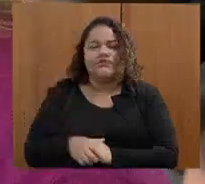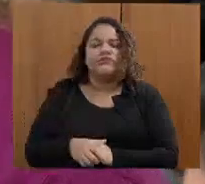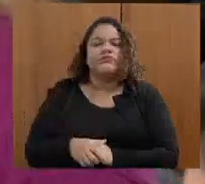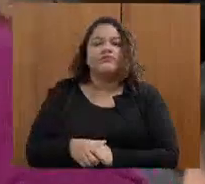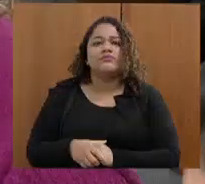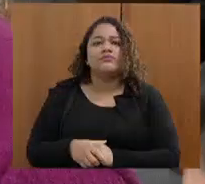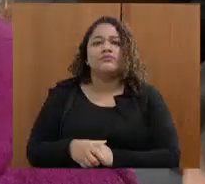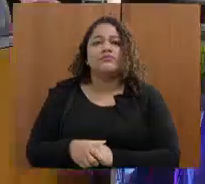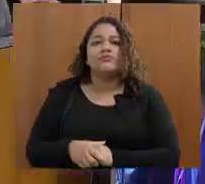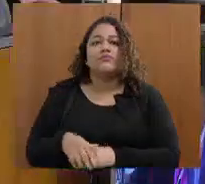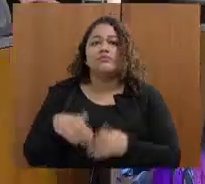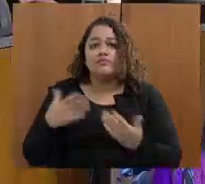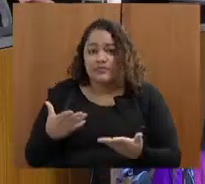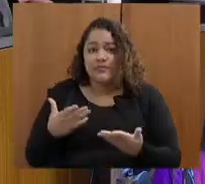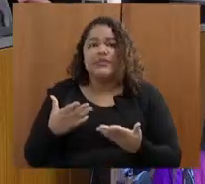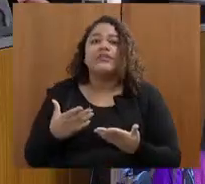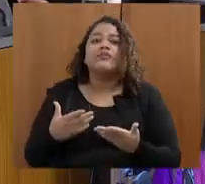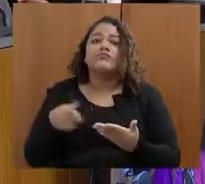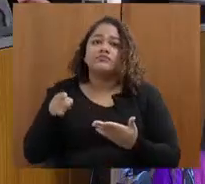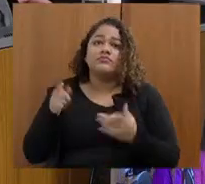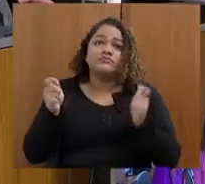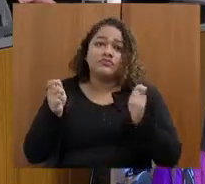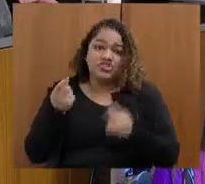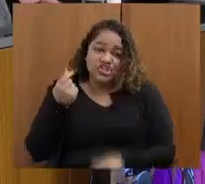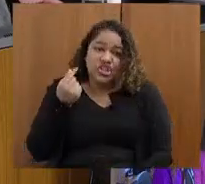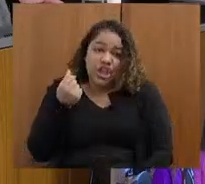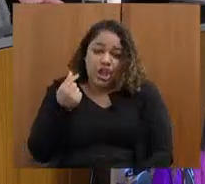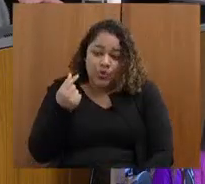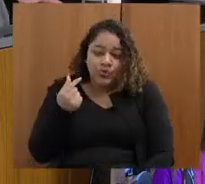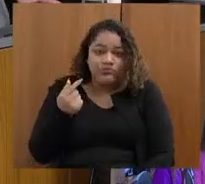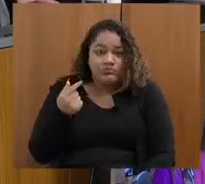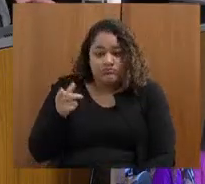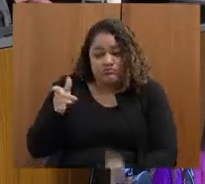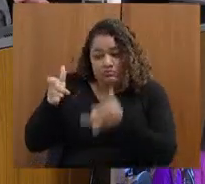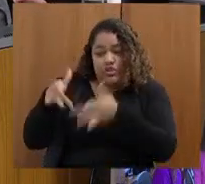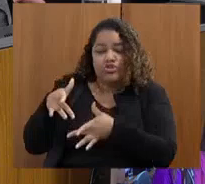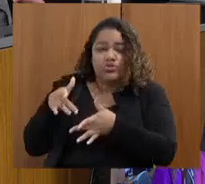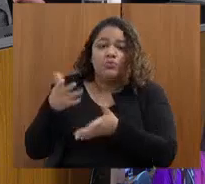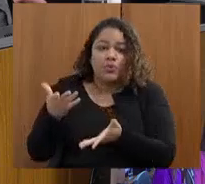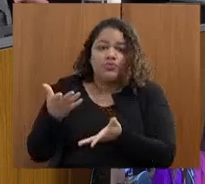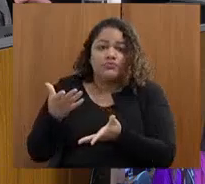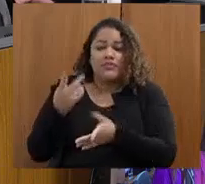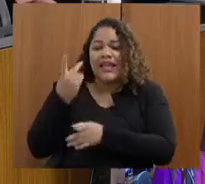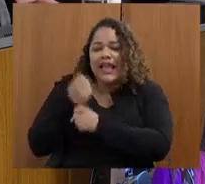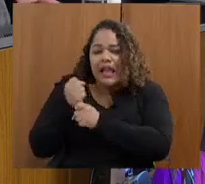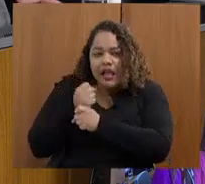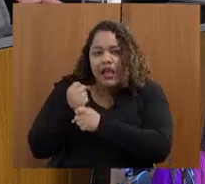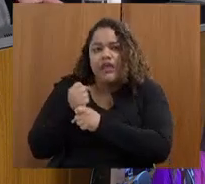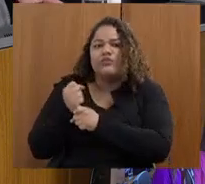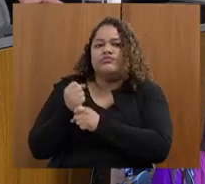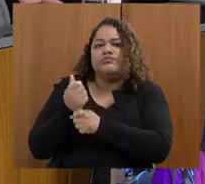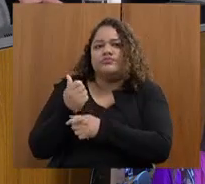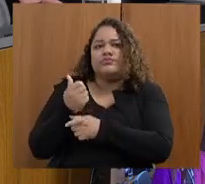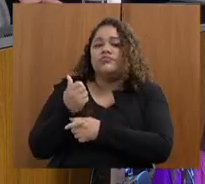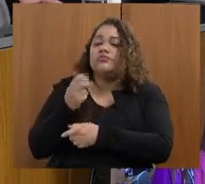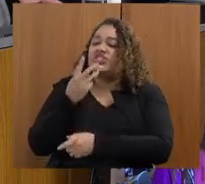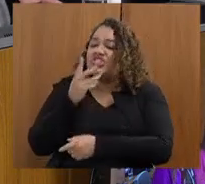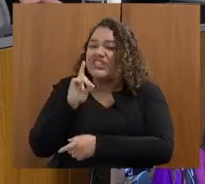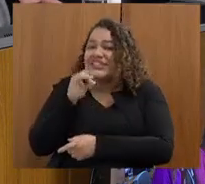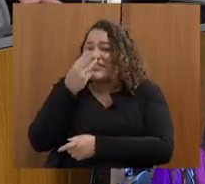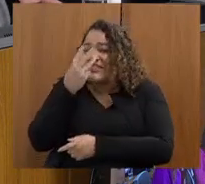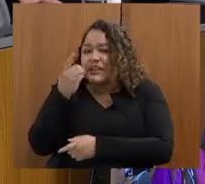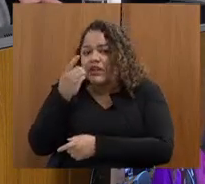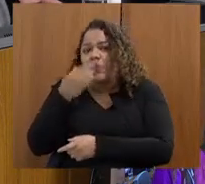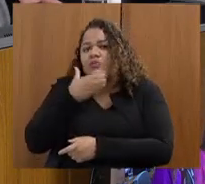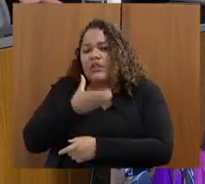saldo financeiro conciliado ou seja dinheiro na conta quando terminou cada um desses anos em 31 de dezembro o dinheiro na